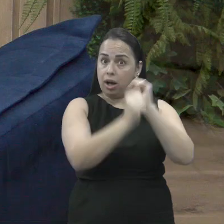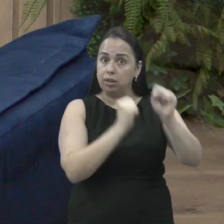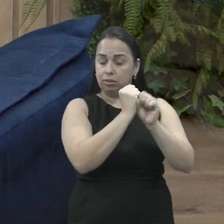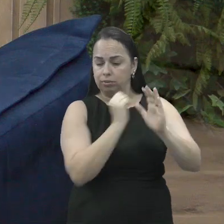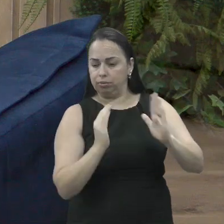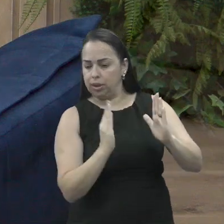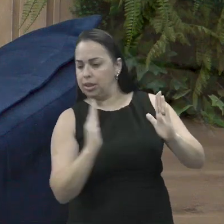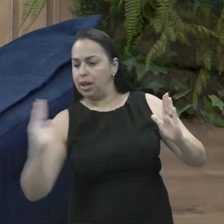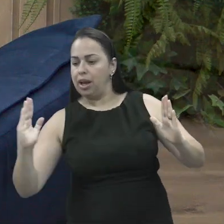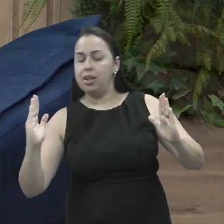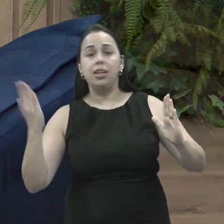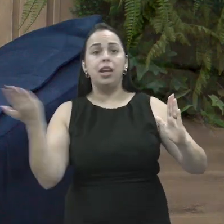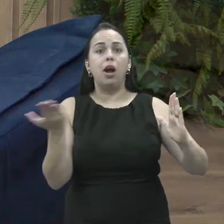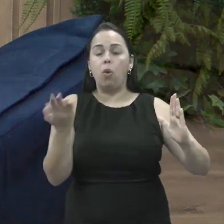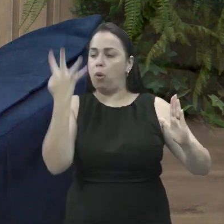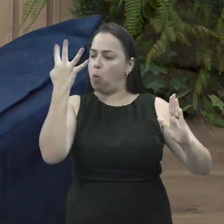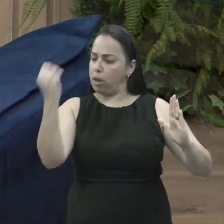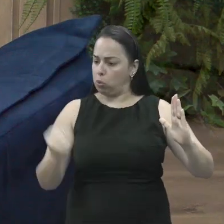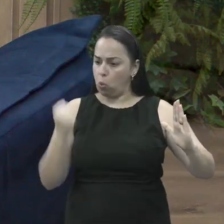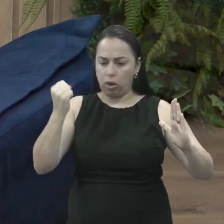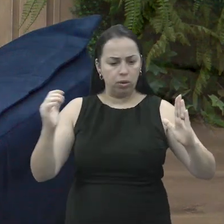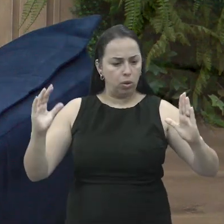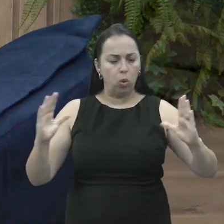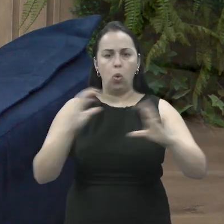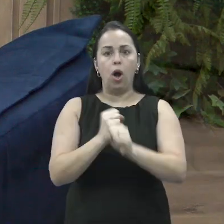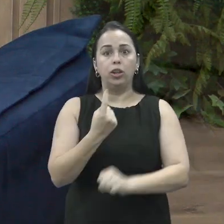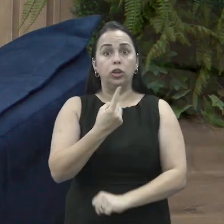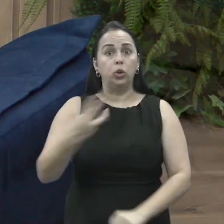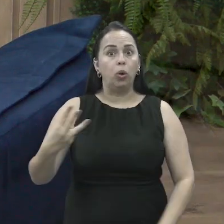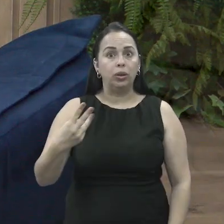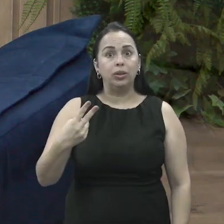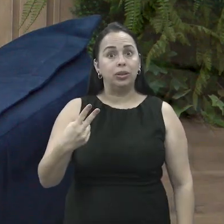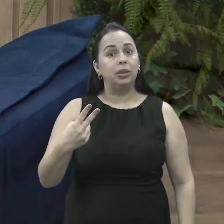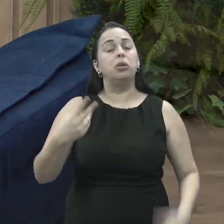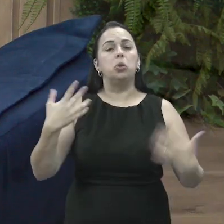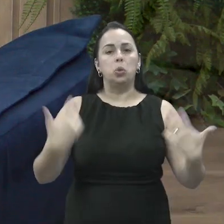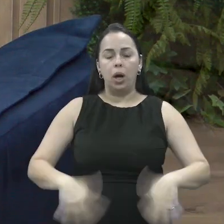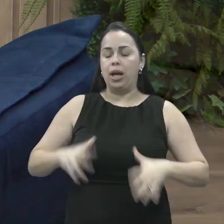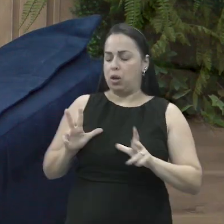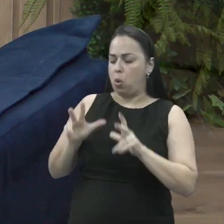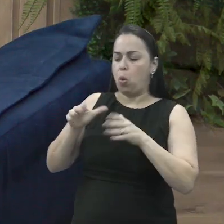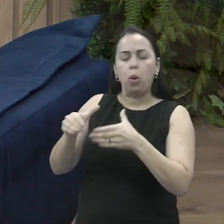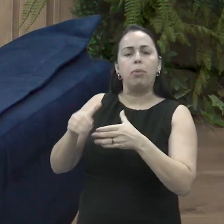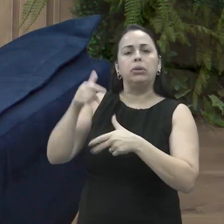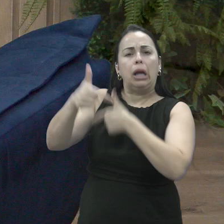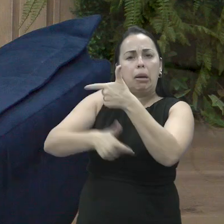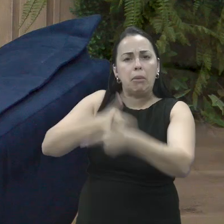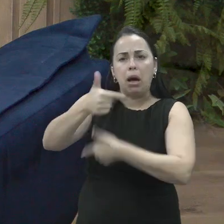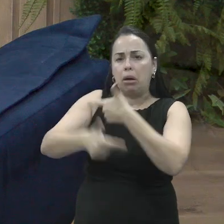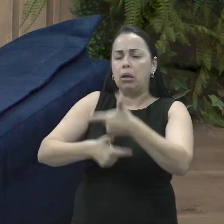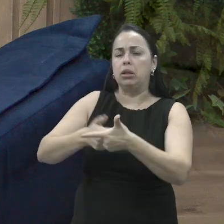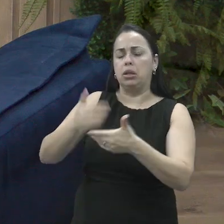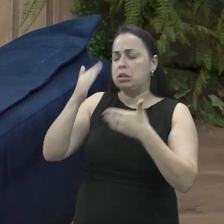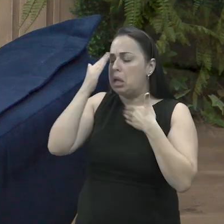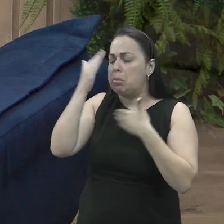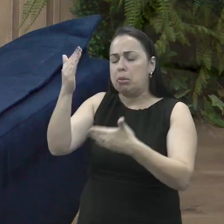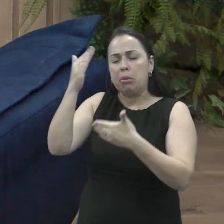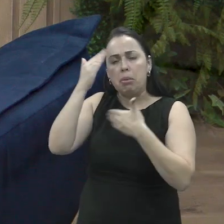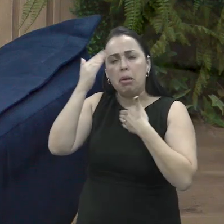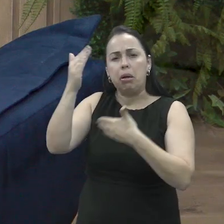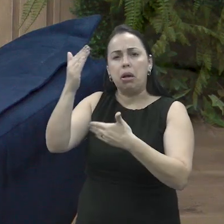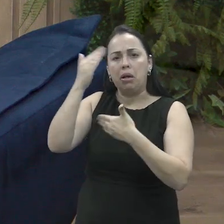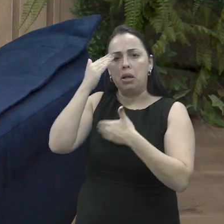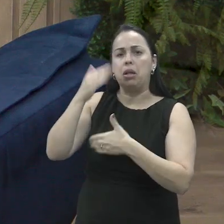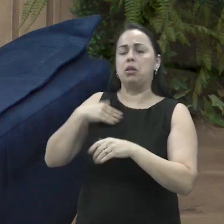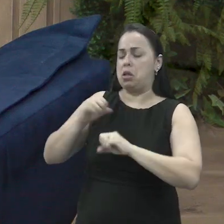estamos iniciando agora mais 4 anos, e dentro desses 8 anos trabalhamos muito, A equipe minha, que eu só tenho a